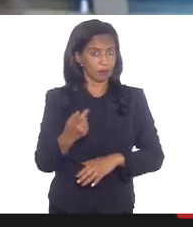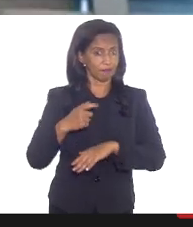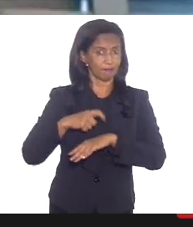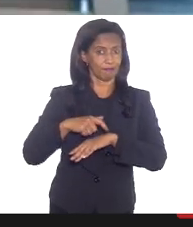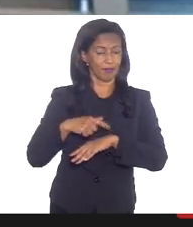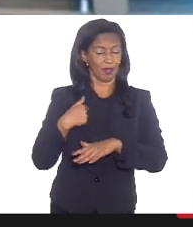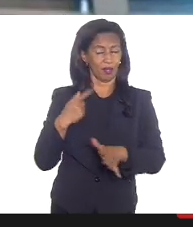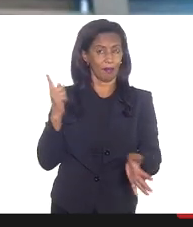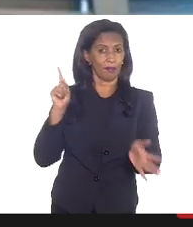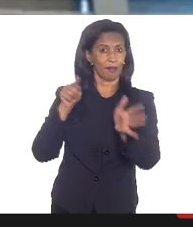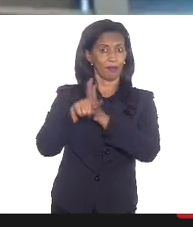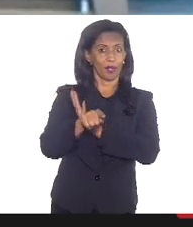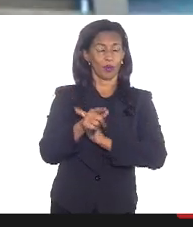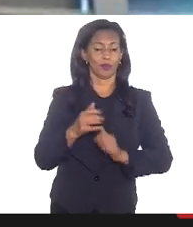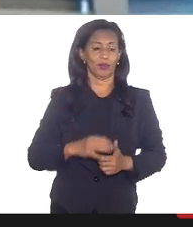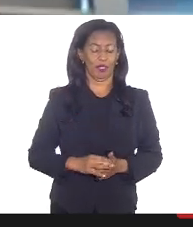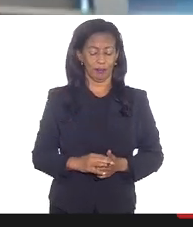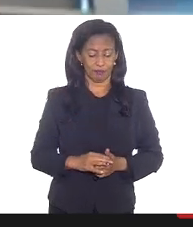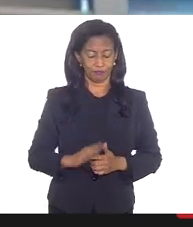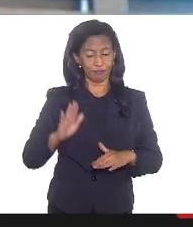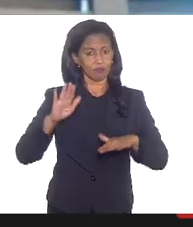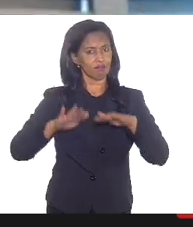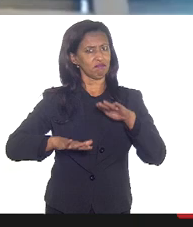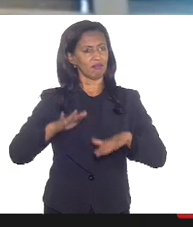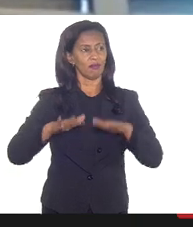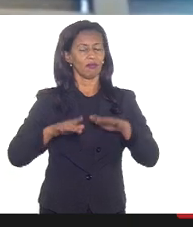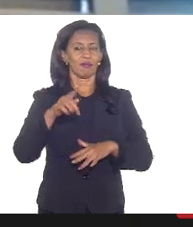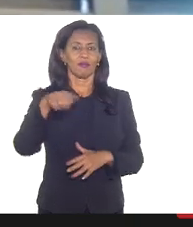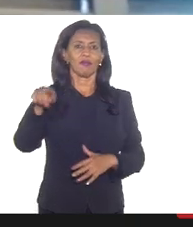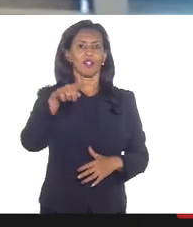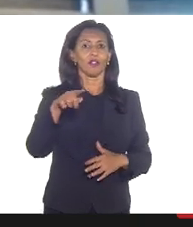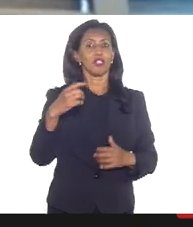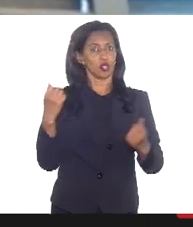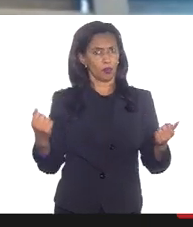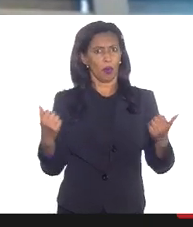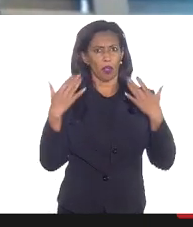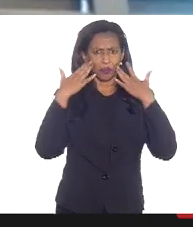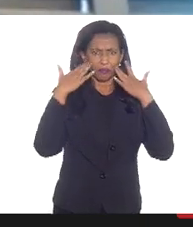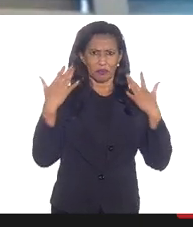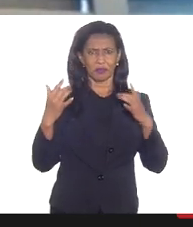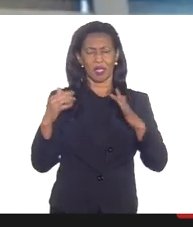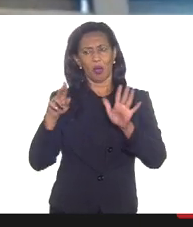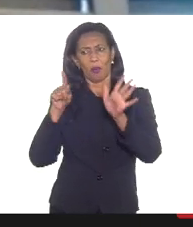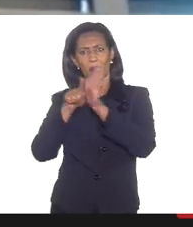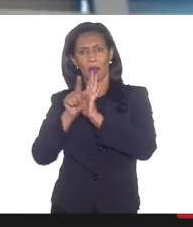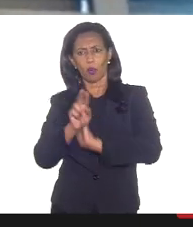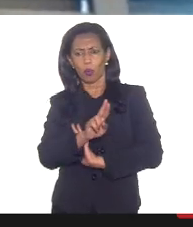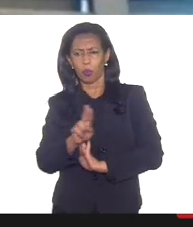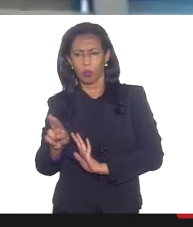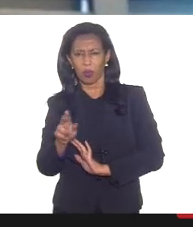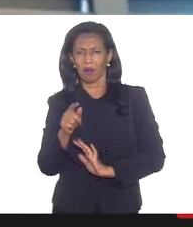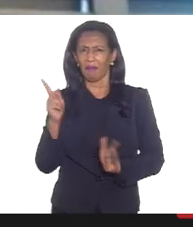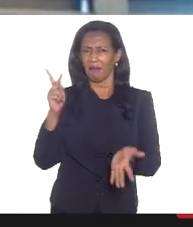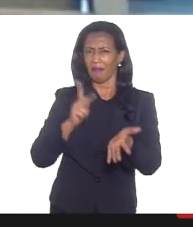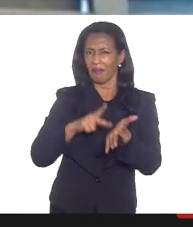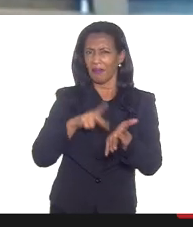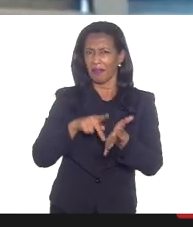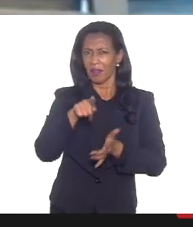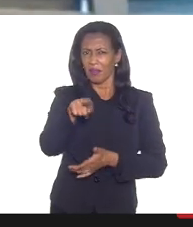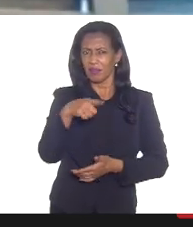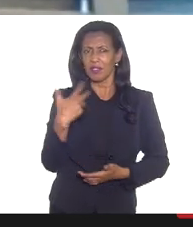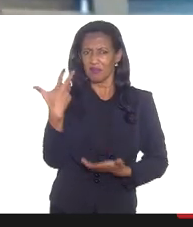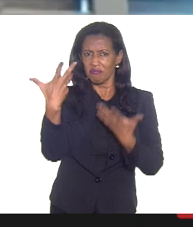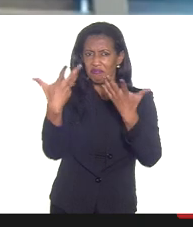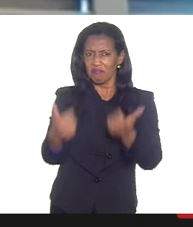gostaria de perguntar a eles, talvez eles possam se manifestar pelo chat, se eles de fato foram consultados, se eles consideram